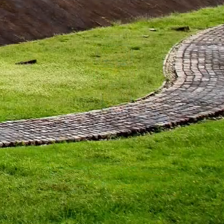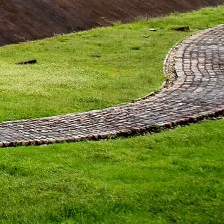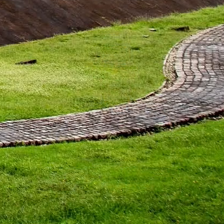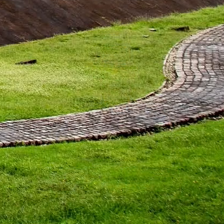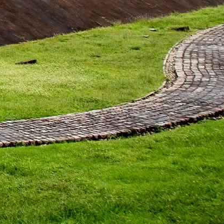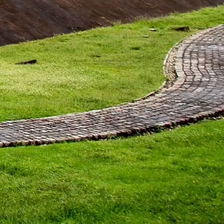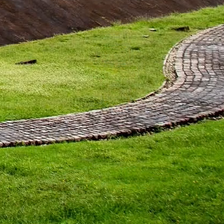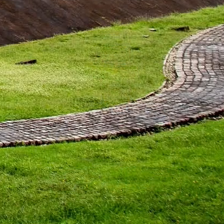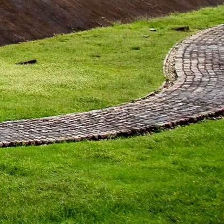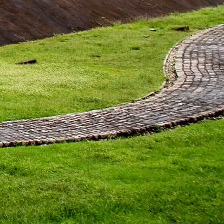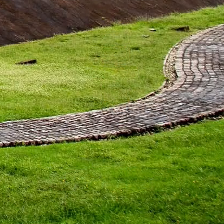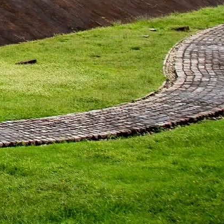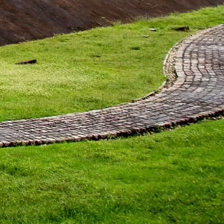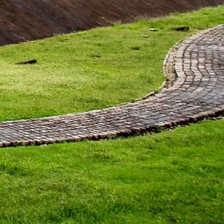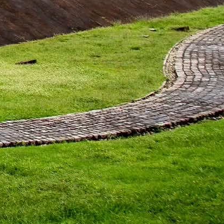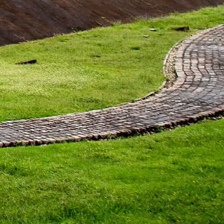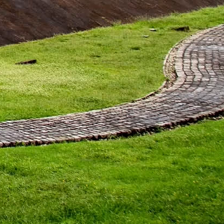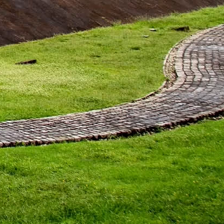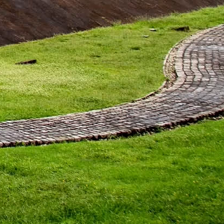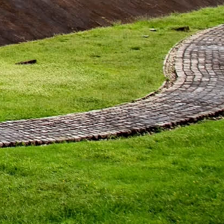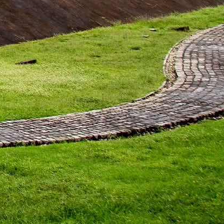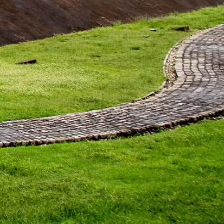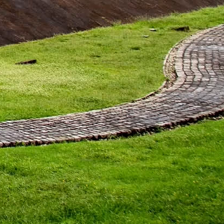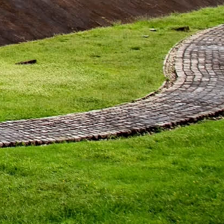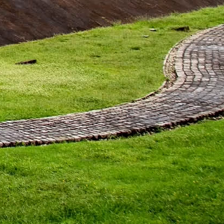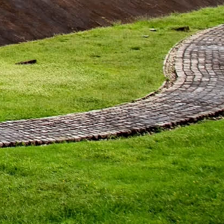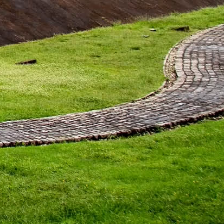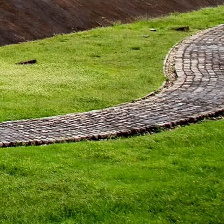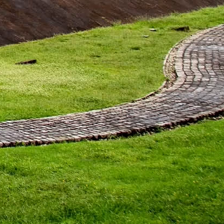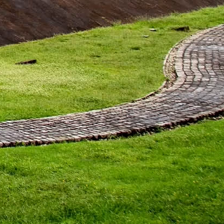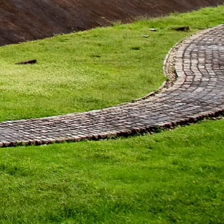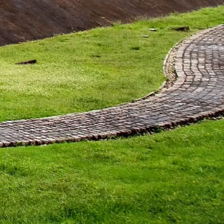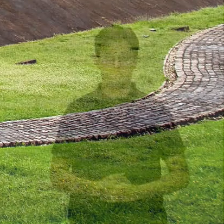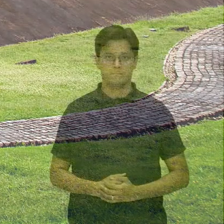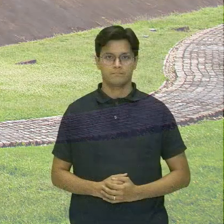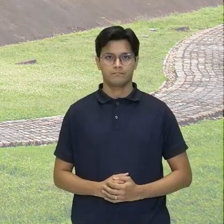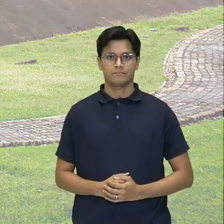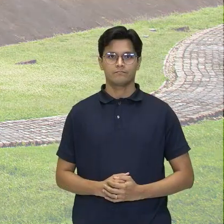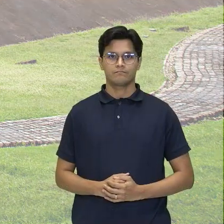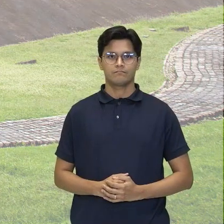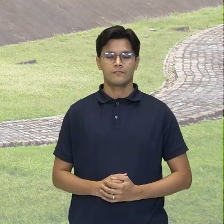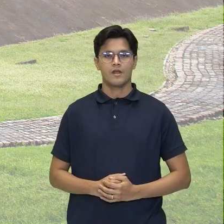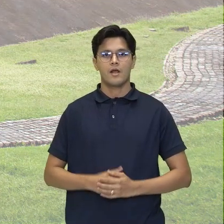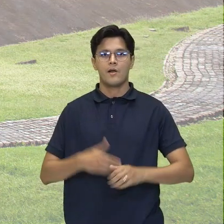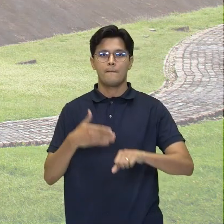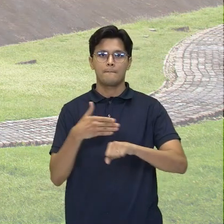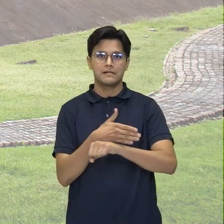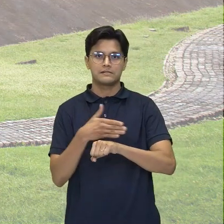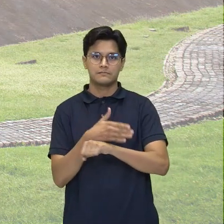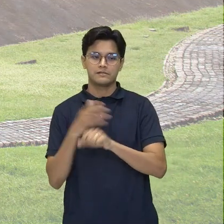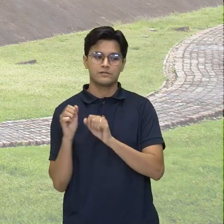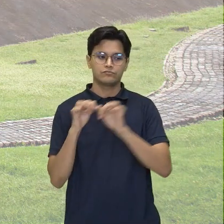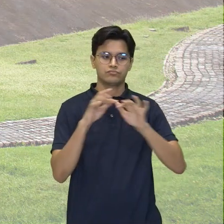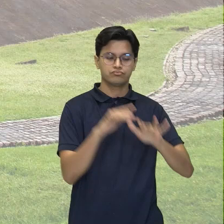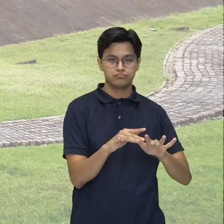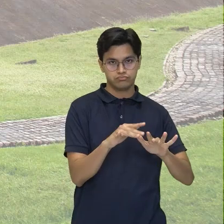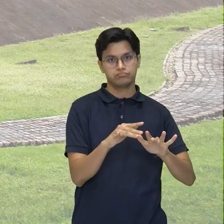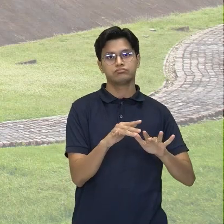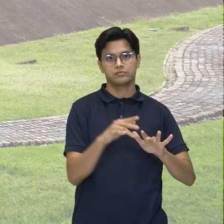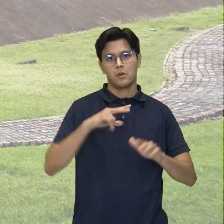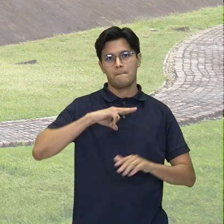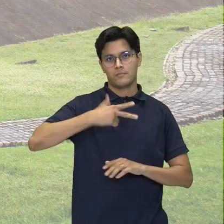da história, né? Do quanto que o aumento da presença portuguesa, da presença